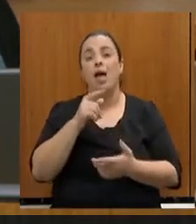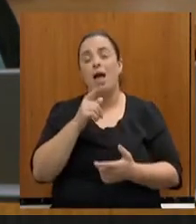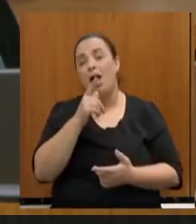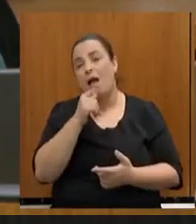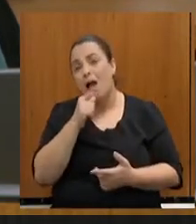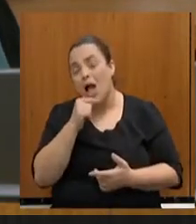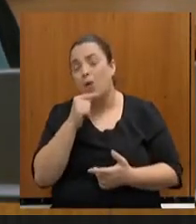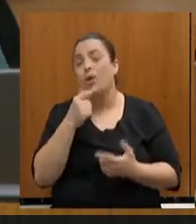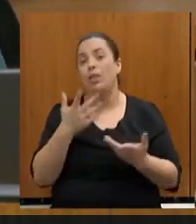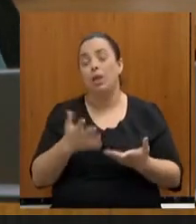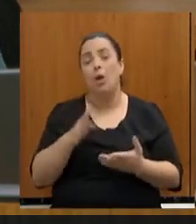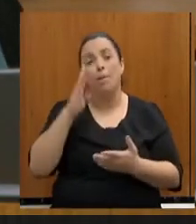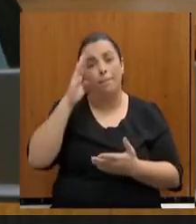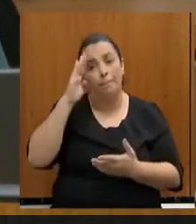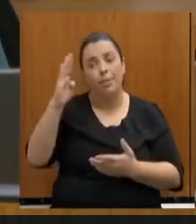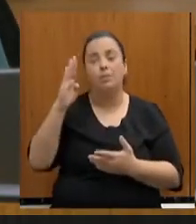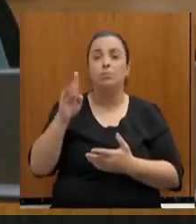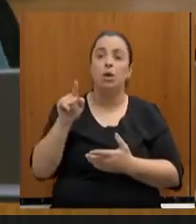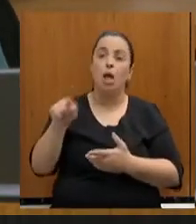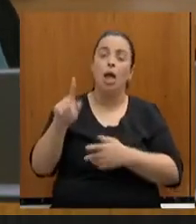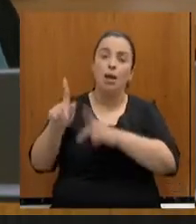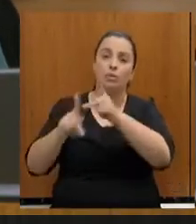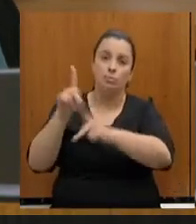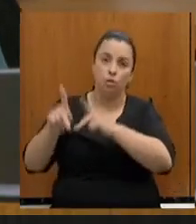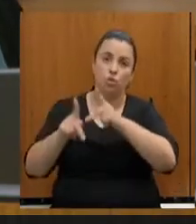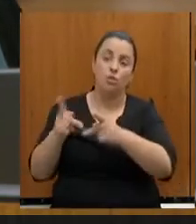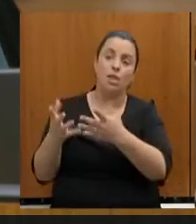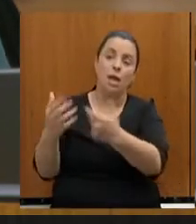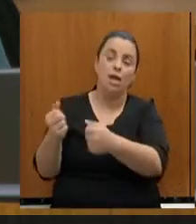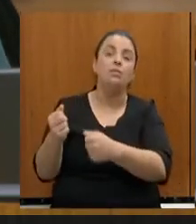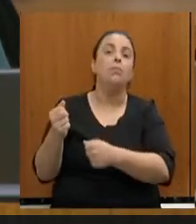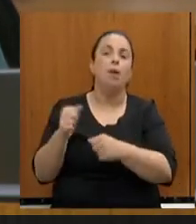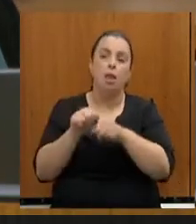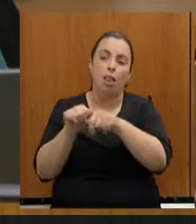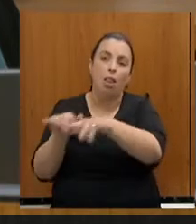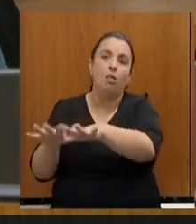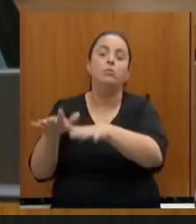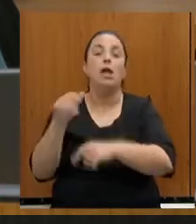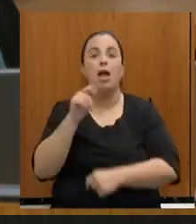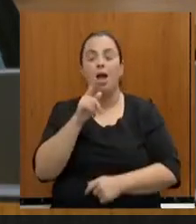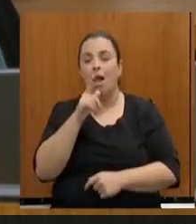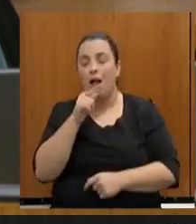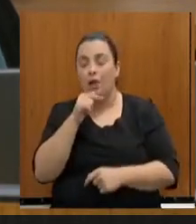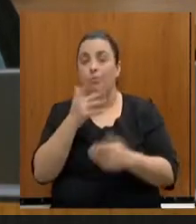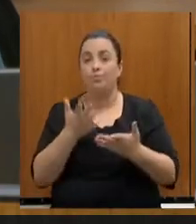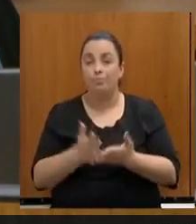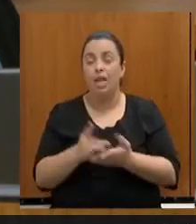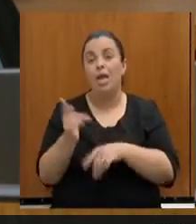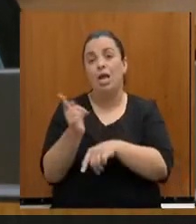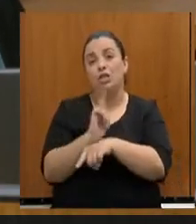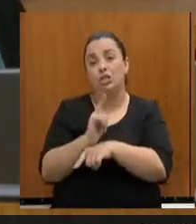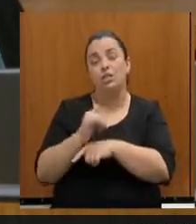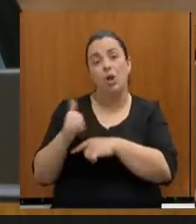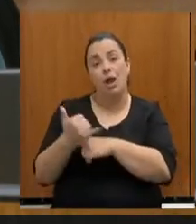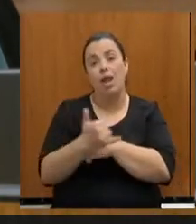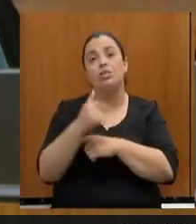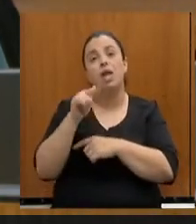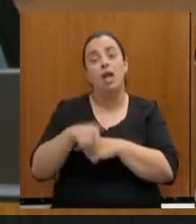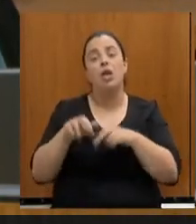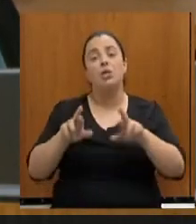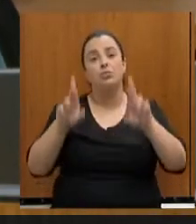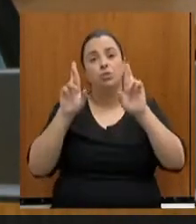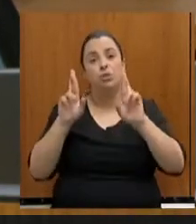estabelecidos em lei em relação à gestão do setor elétrico é uma gestão de responsabilidade do governo federal